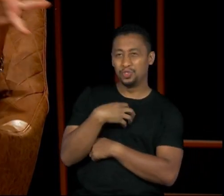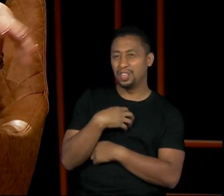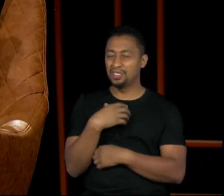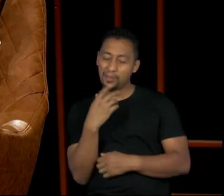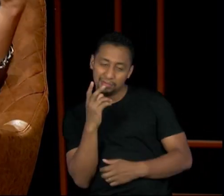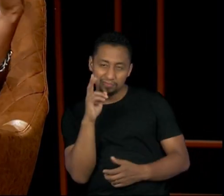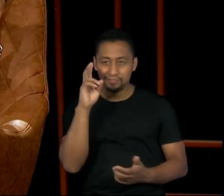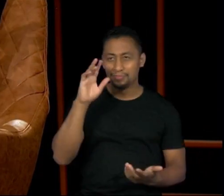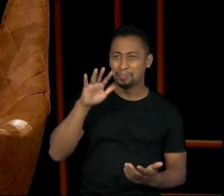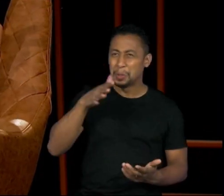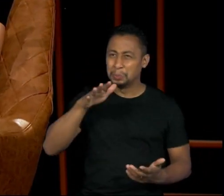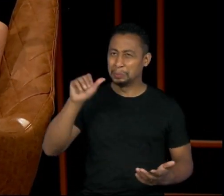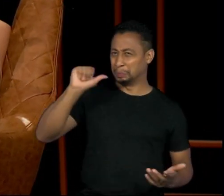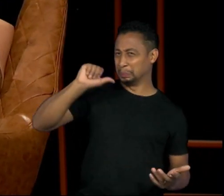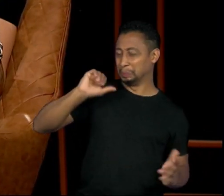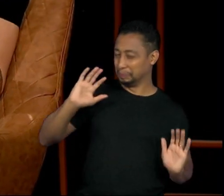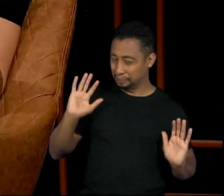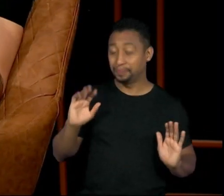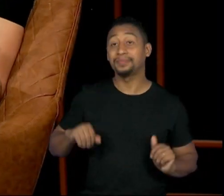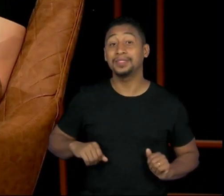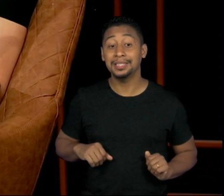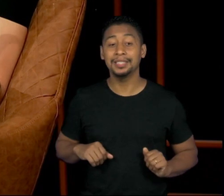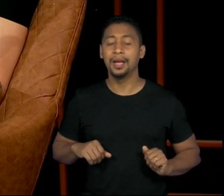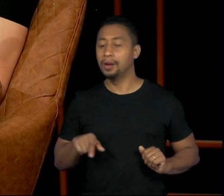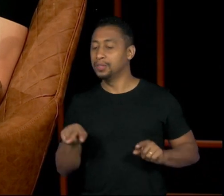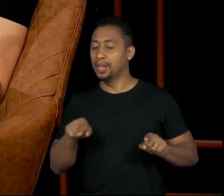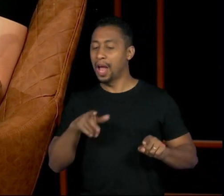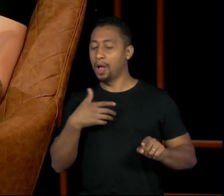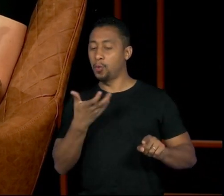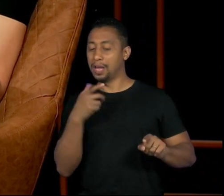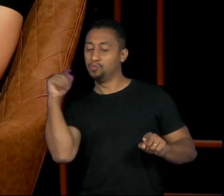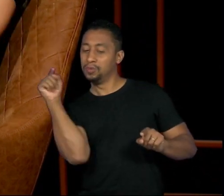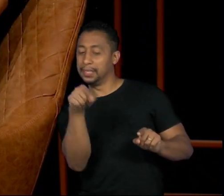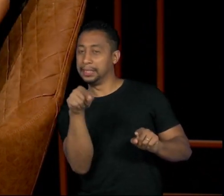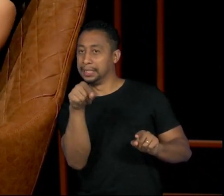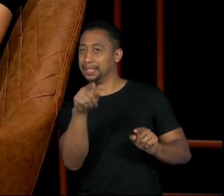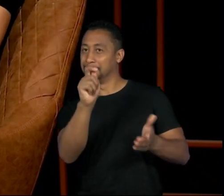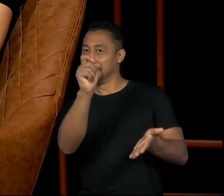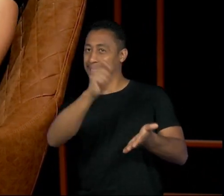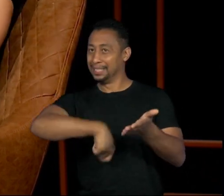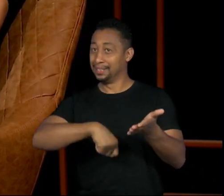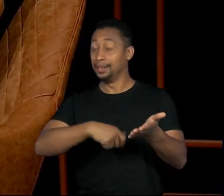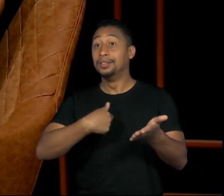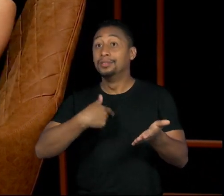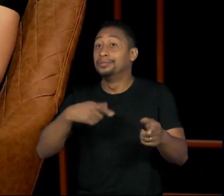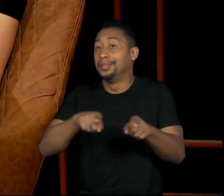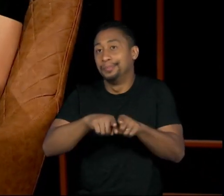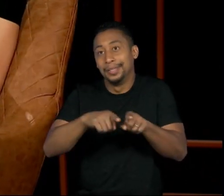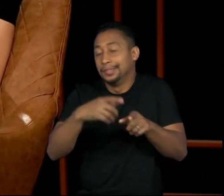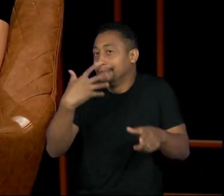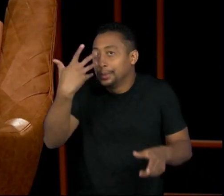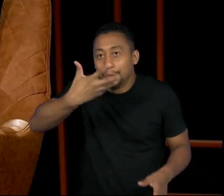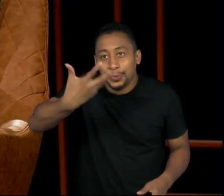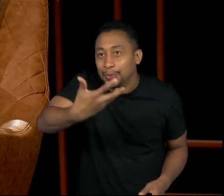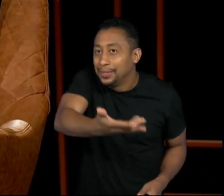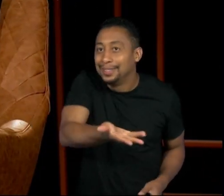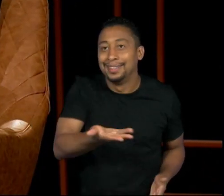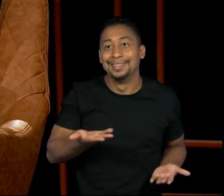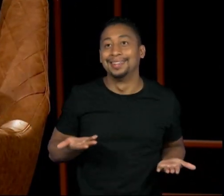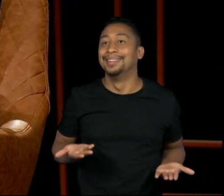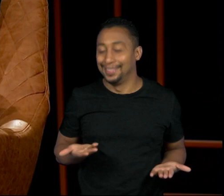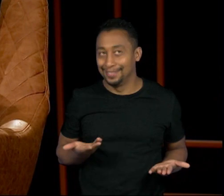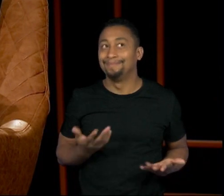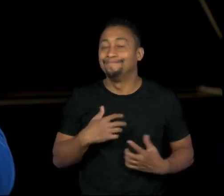aqui, e também, óbvio, eu me apaixonei, assim, pelo Bruno no sentido humano, né? É uma figura